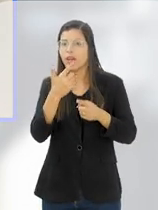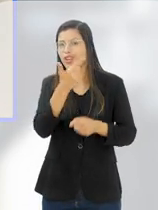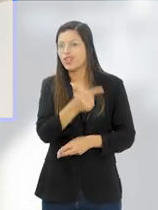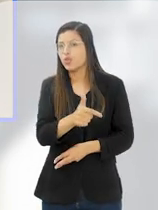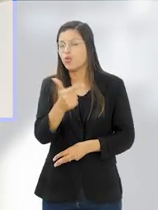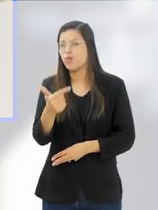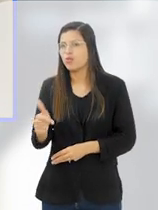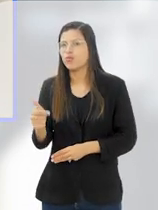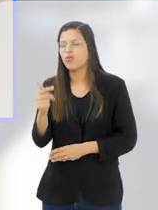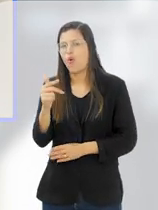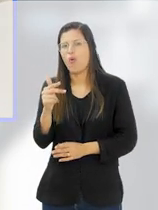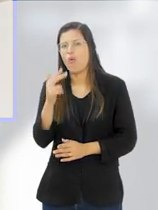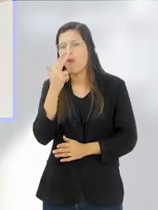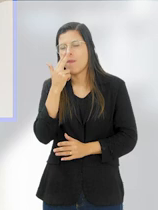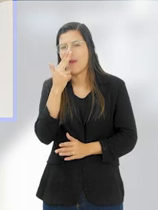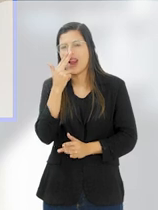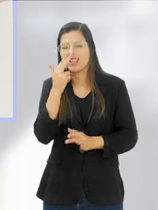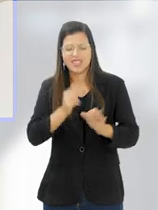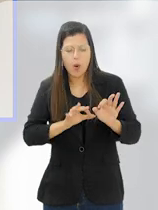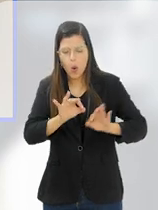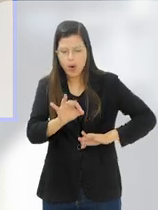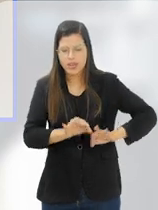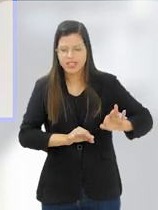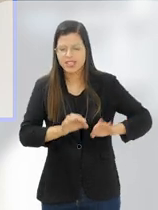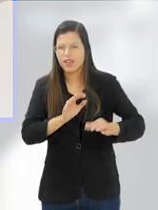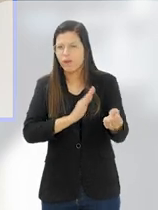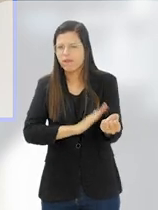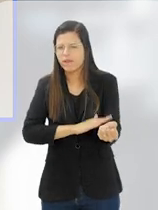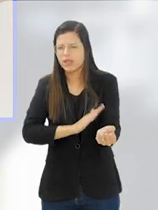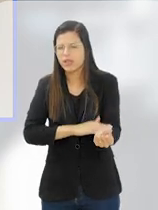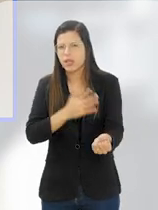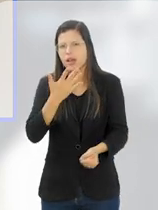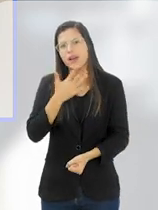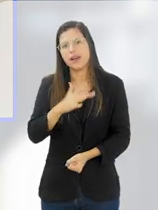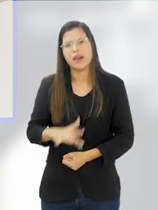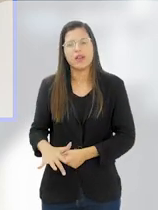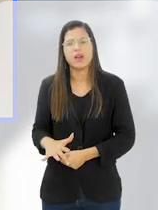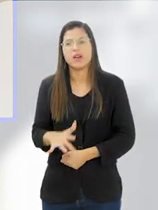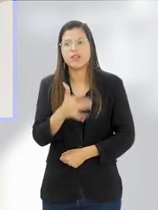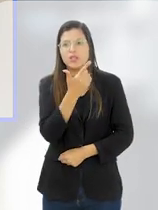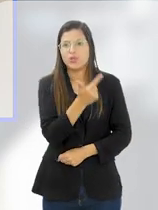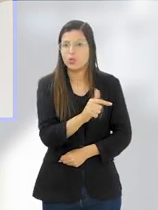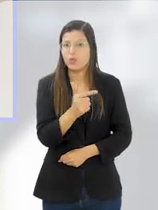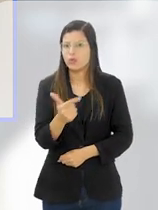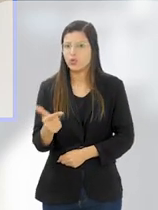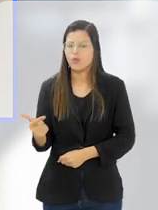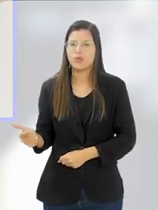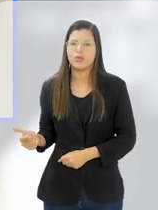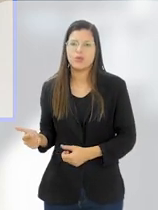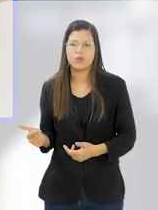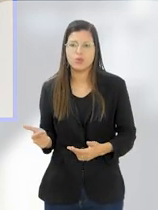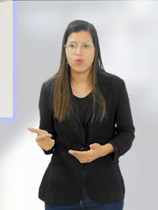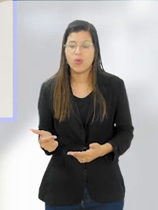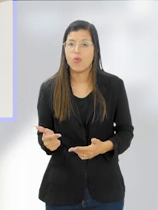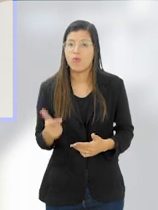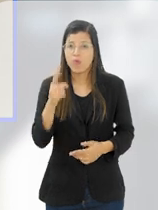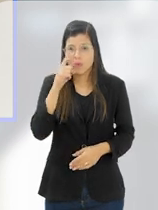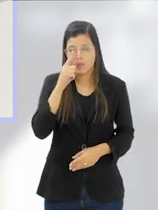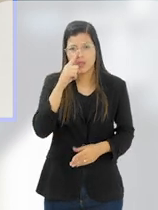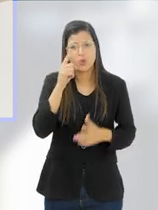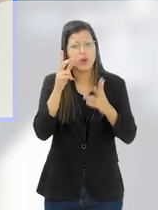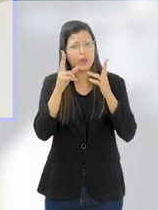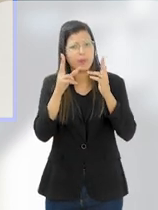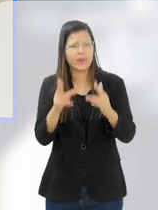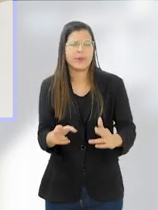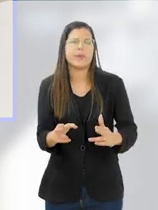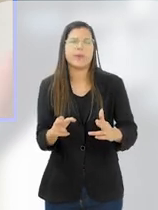que o algoritmo é programado para viciar a criança e fazer ela ficar ali repetidamente o maior tempo possível, o biscoito é